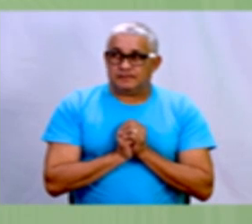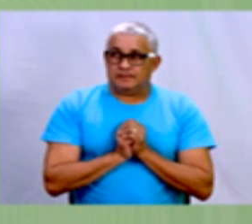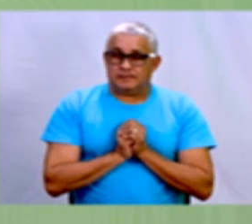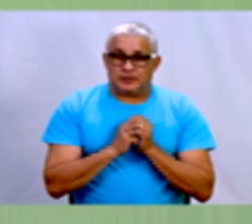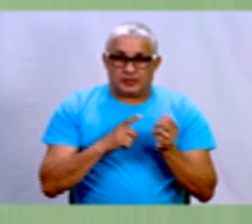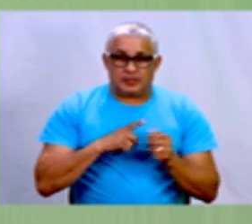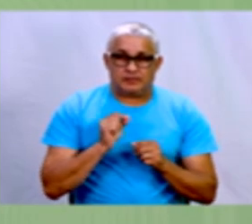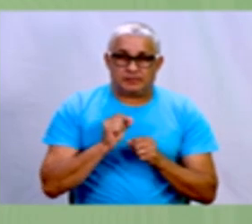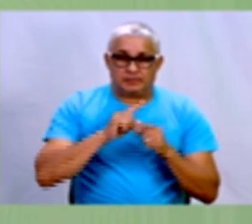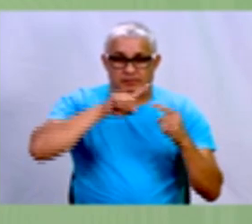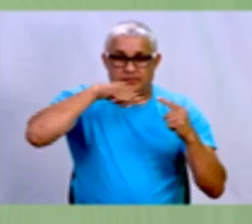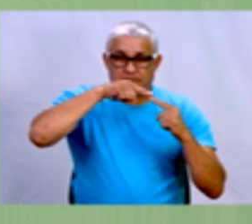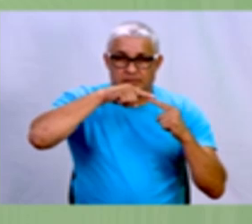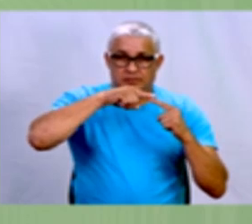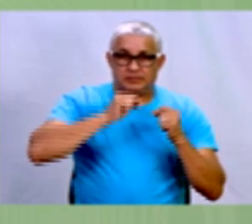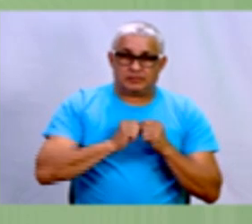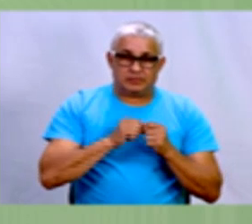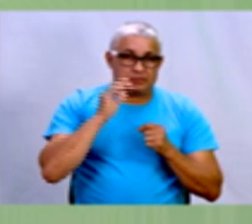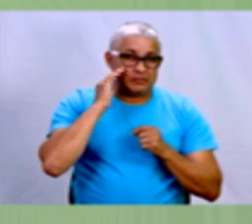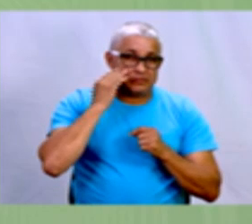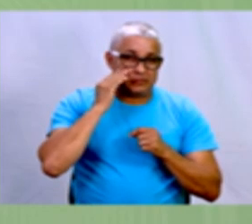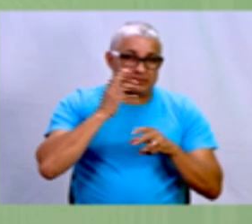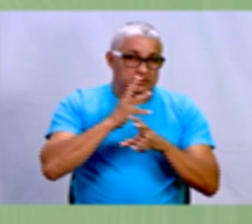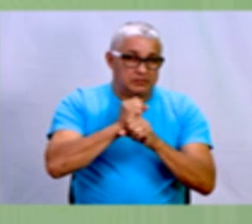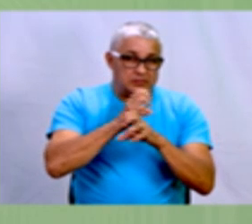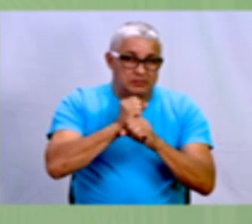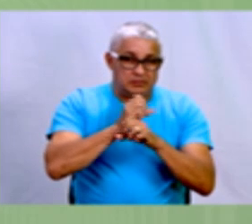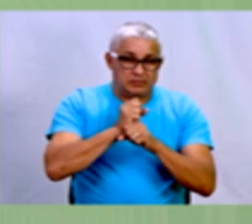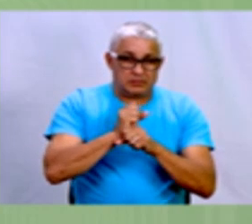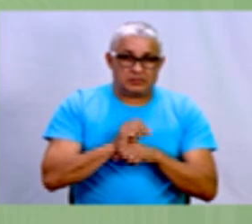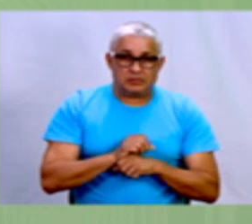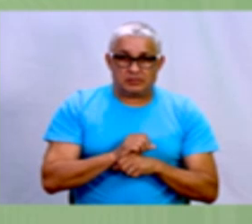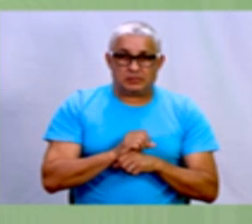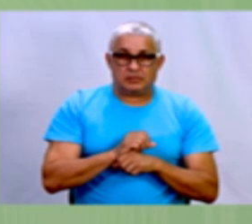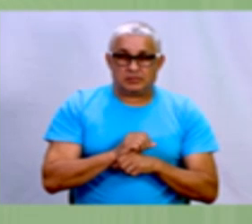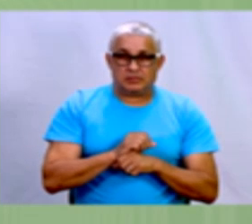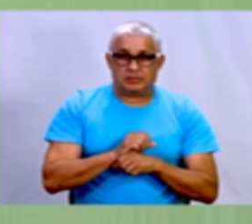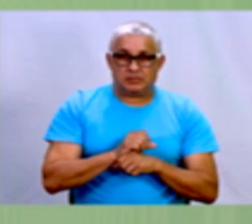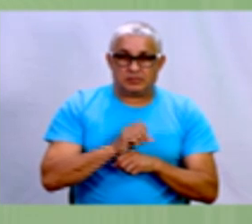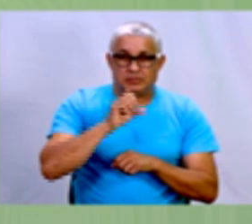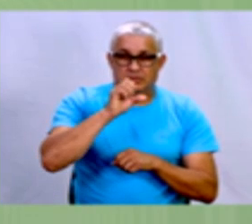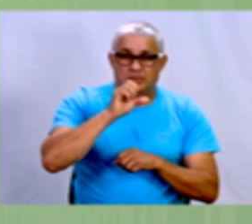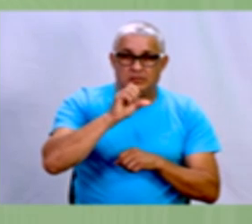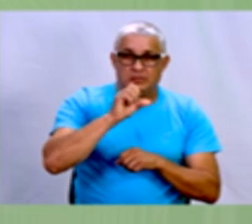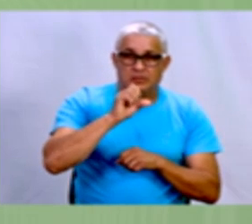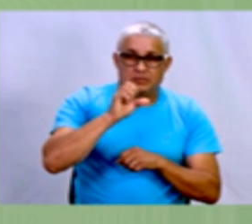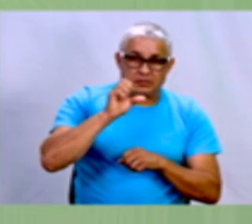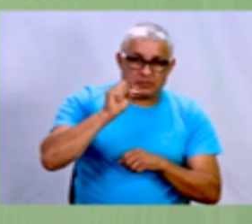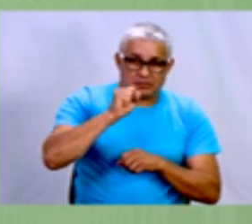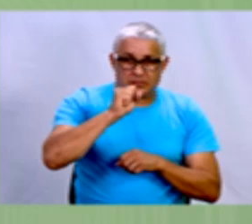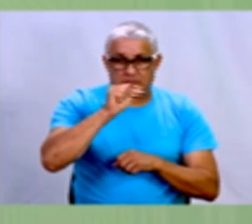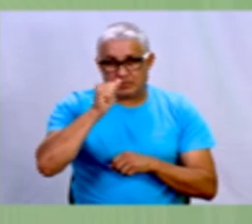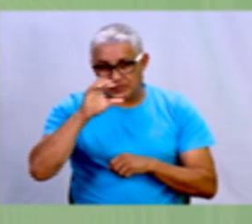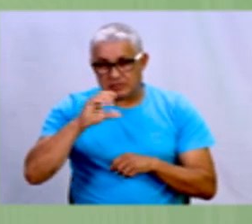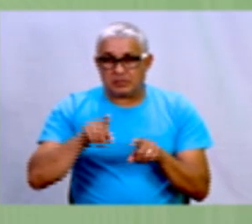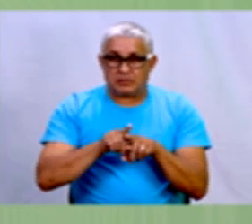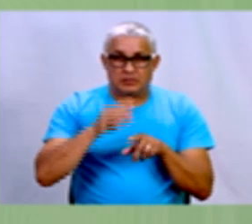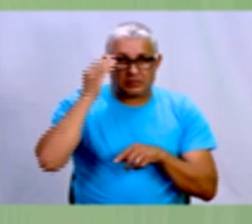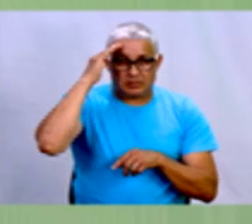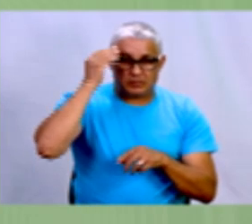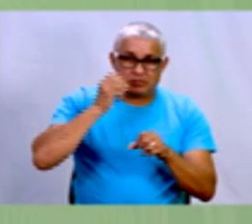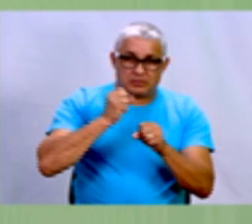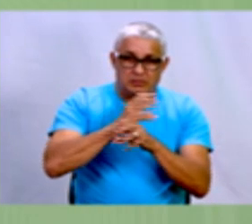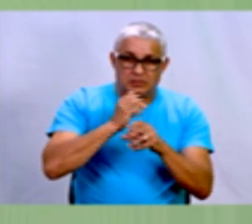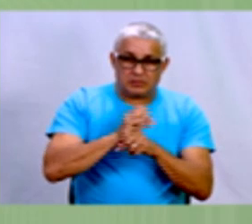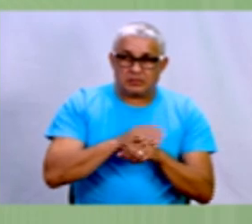nós temos os objetivos de compreender e calcular o sistema de amortização constante, né? Compreender e calcular